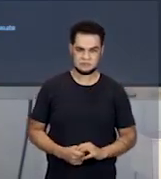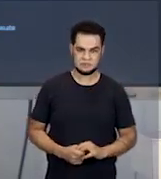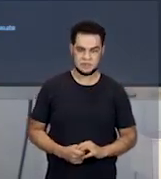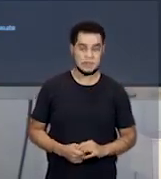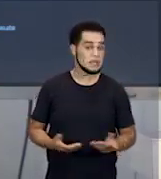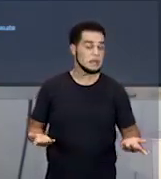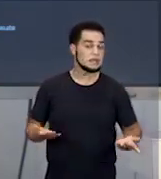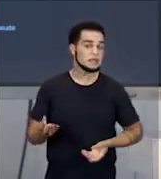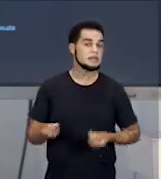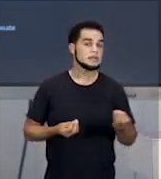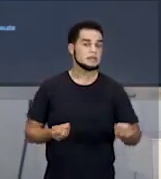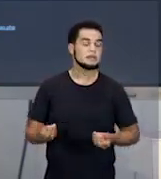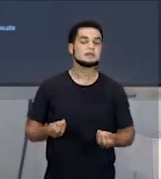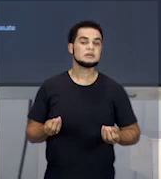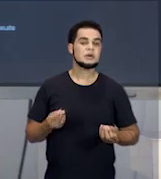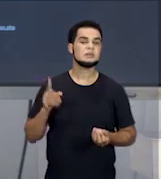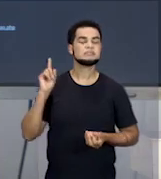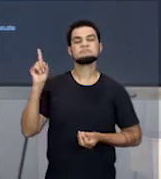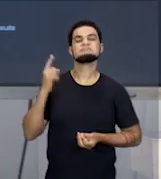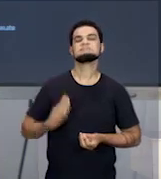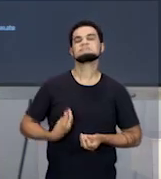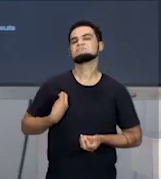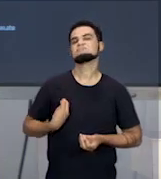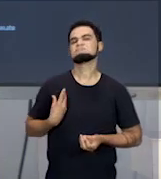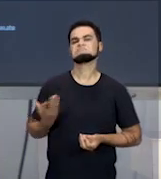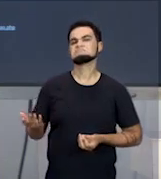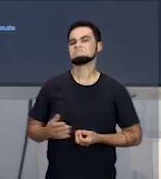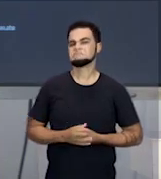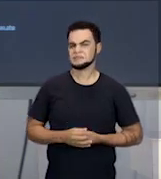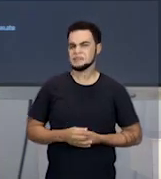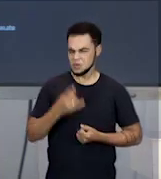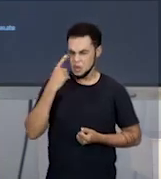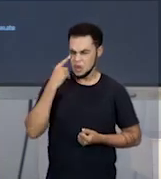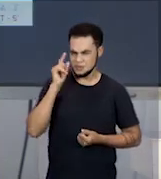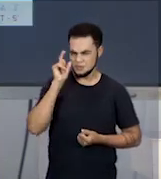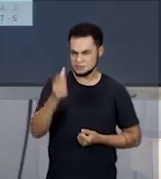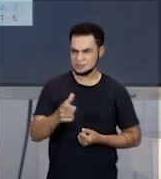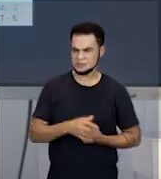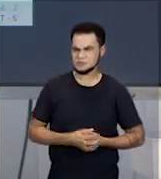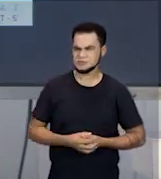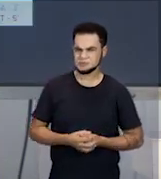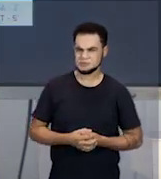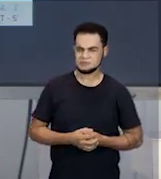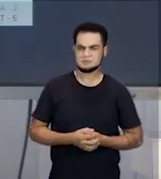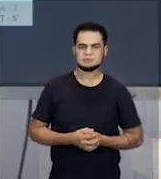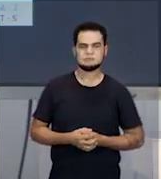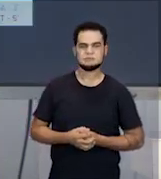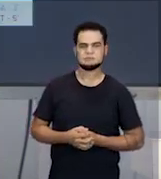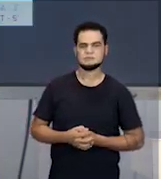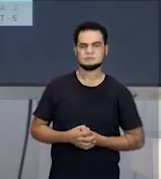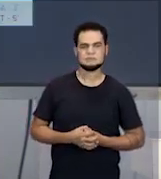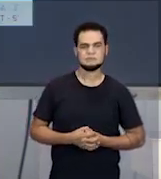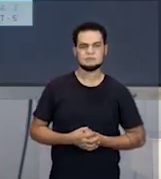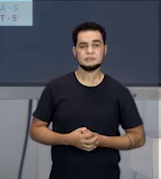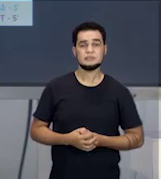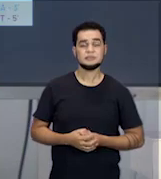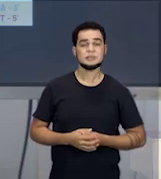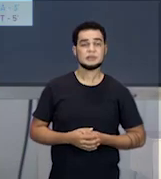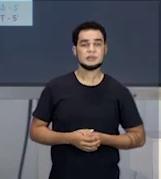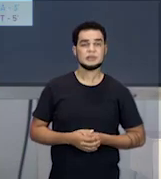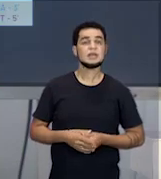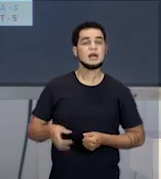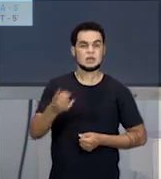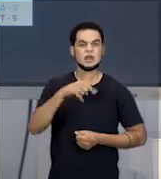essas enzimas de restrição, elas vão funcionar? Olha que interessante. Nós sabemos que temos aí várias enzimas